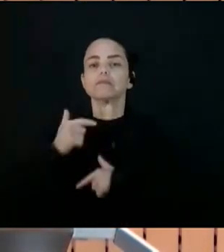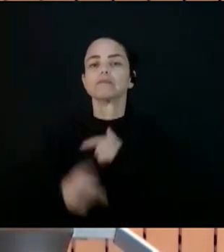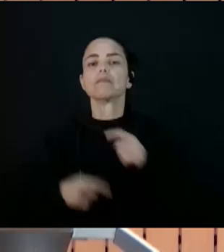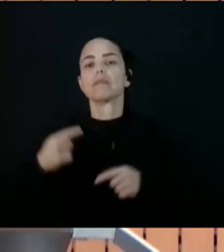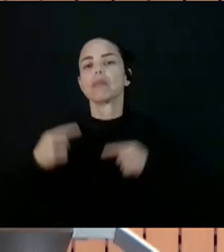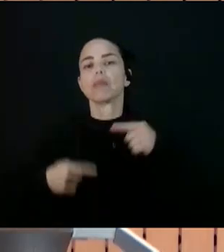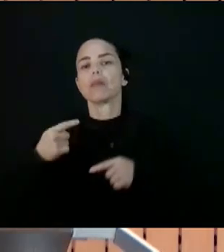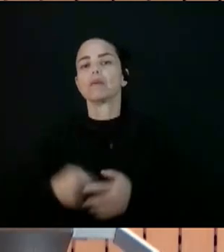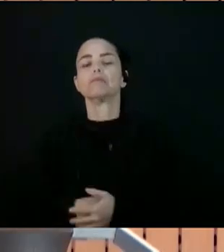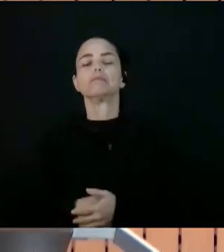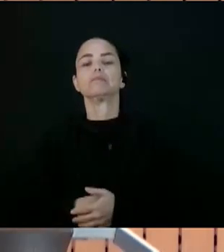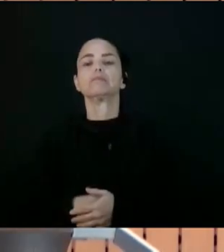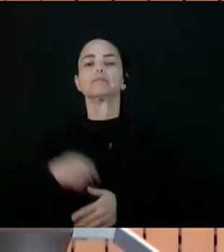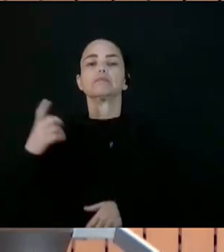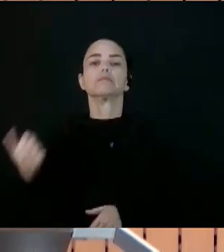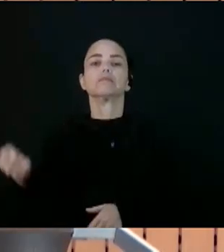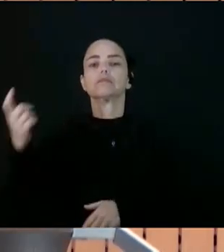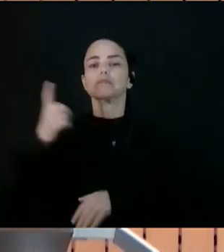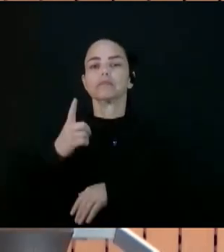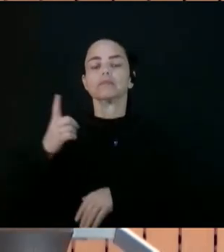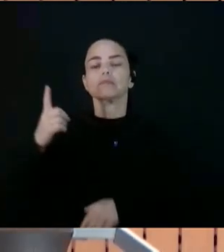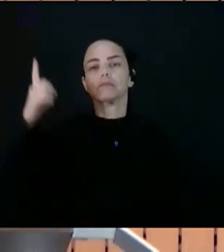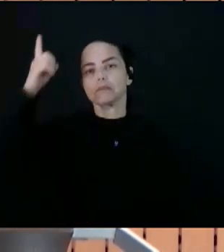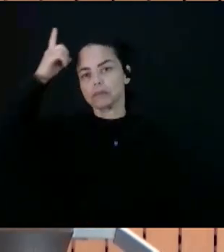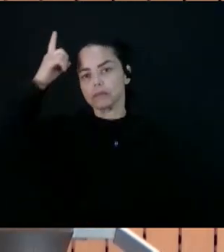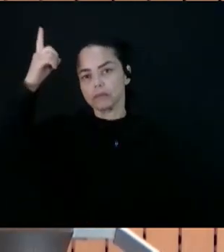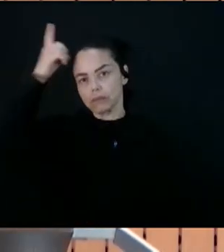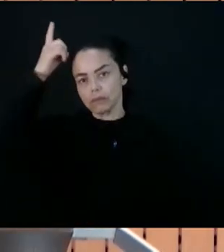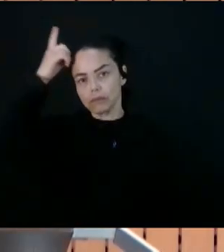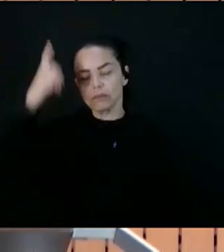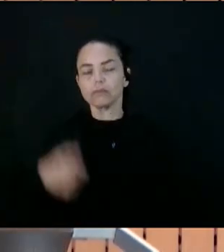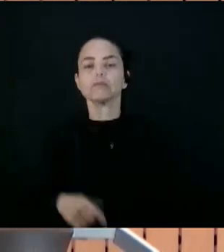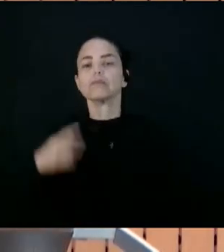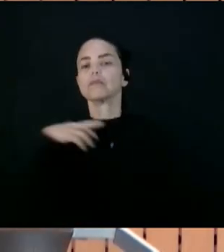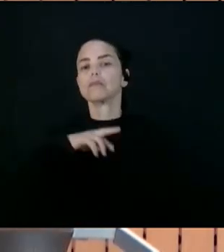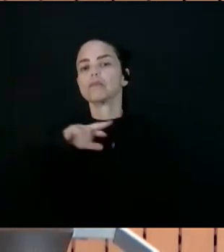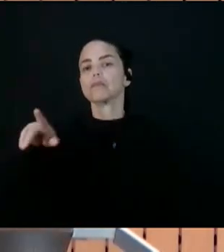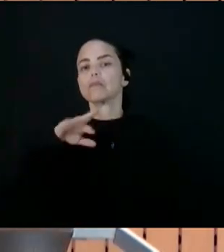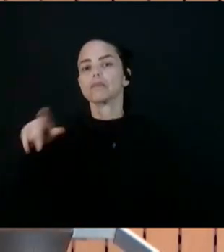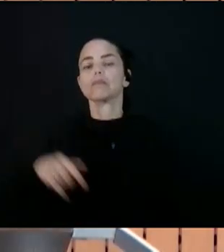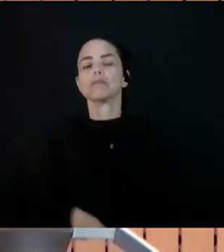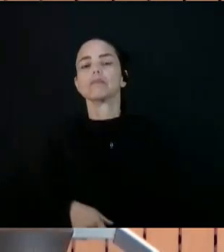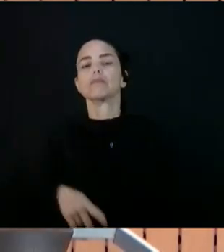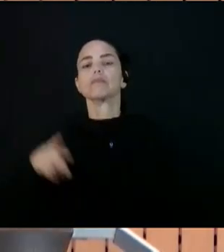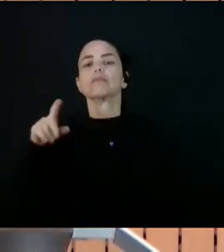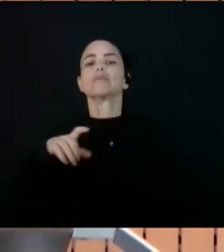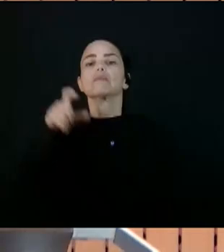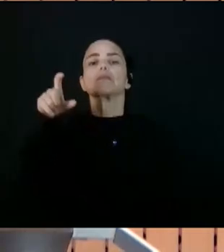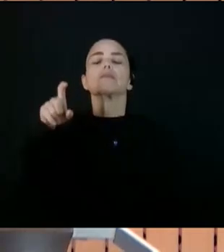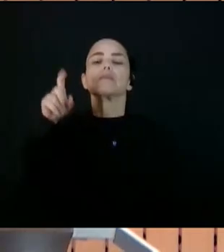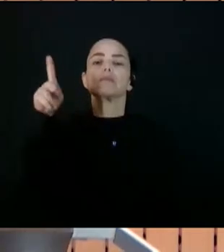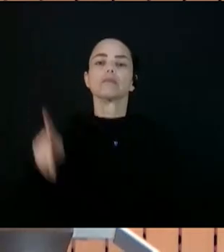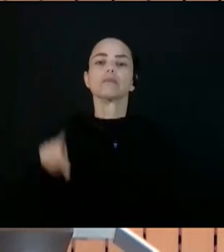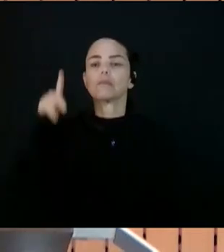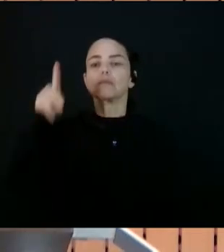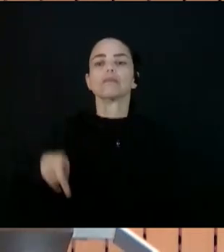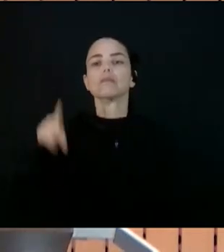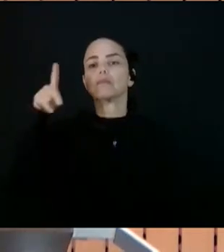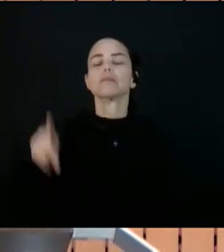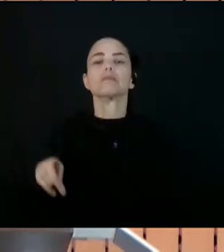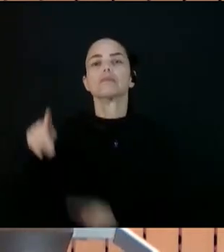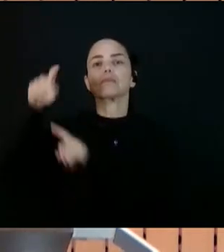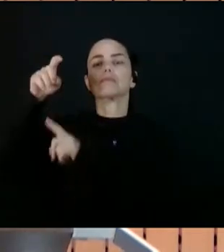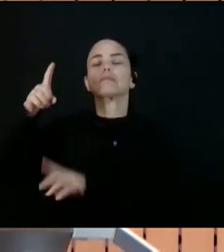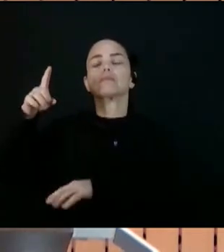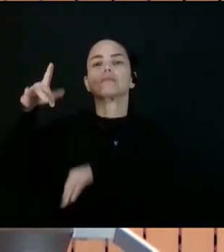laical de ser sal da terra e ser luz no mundo, participando de várias pastorais dessa arquidiocese, bem como do